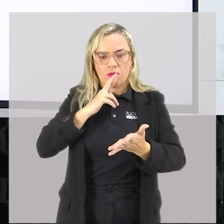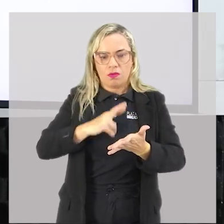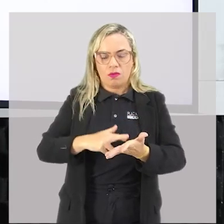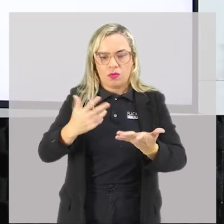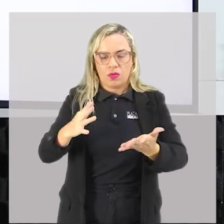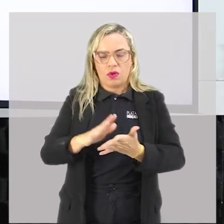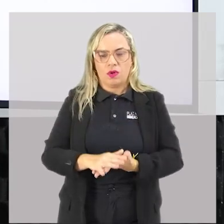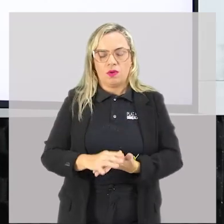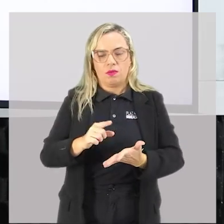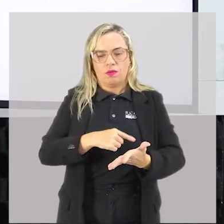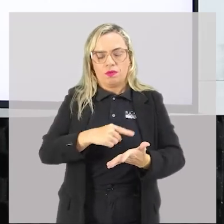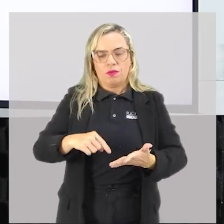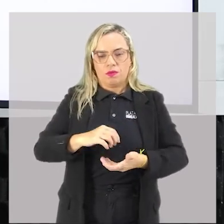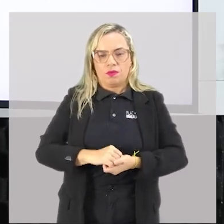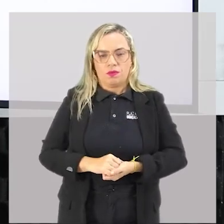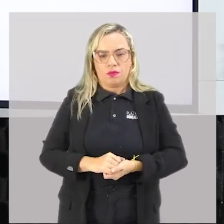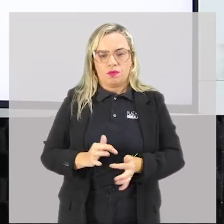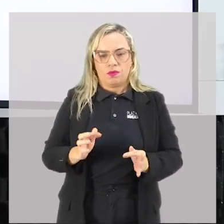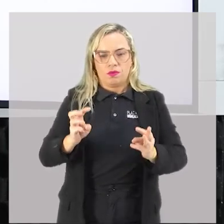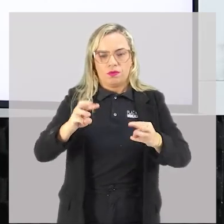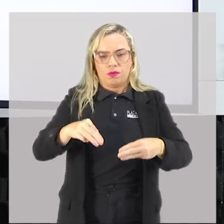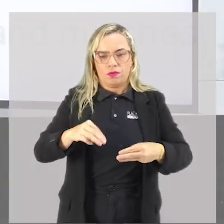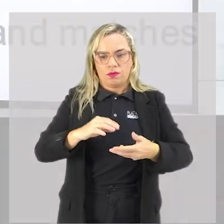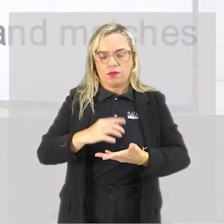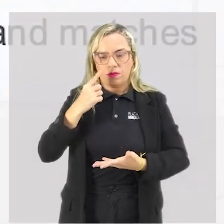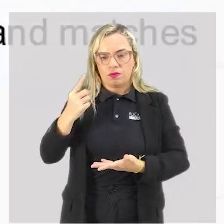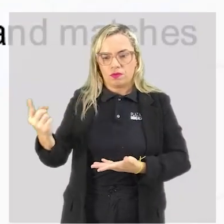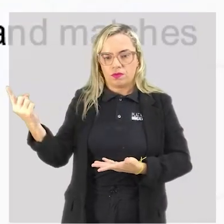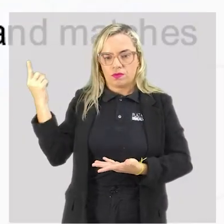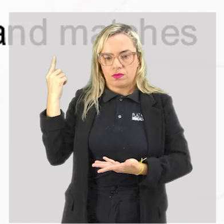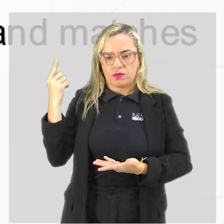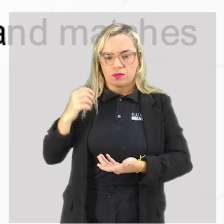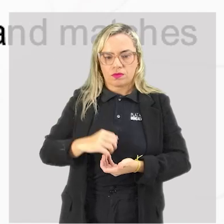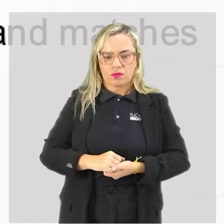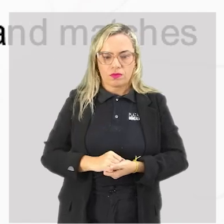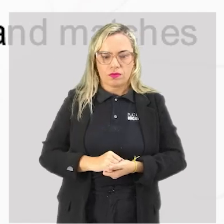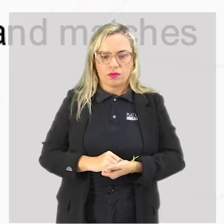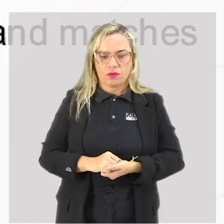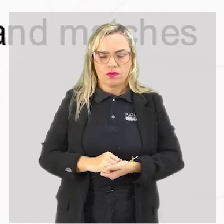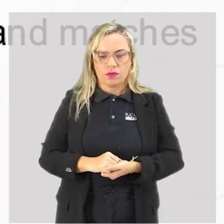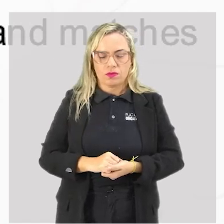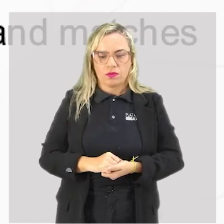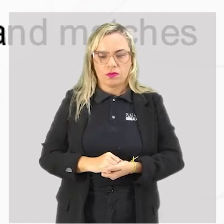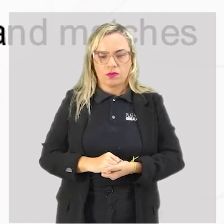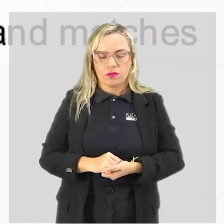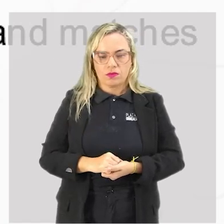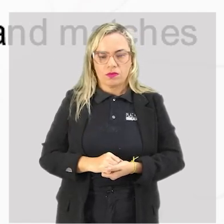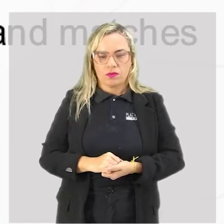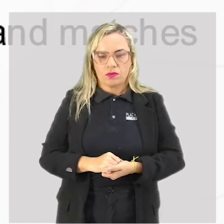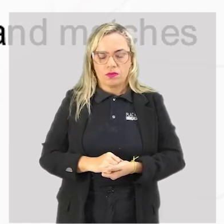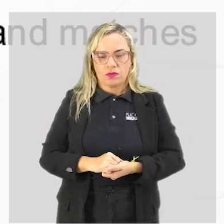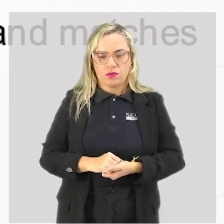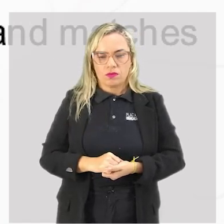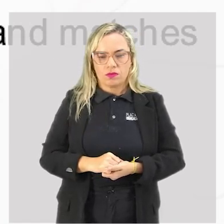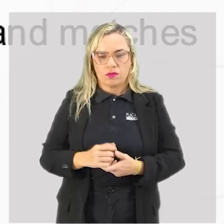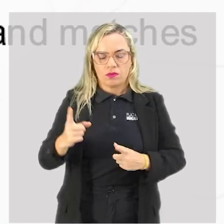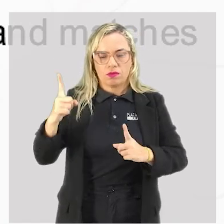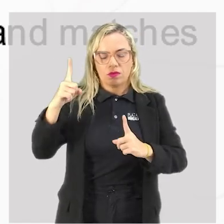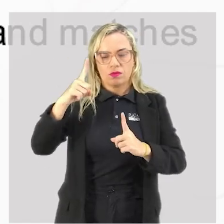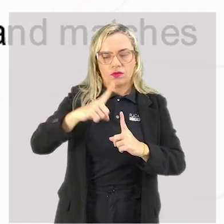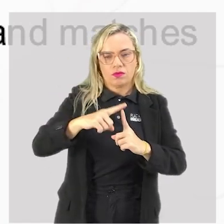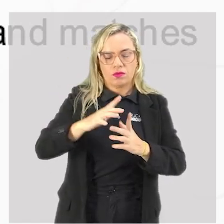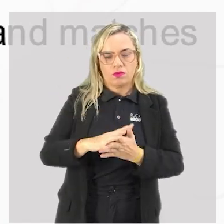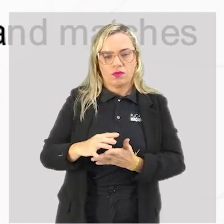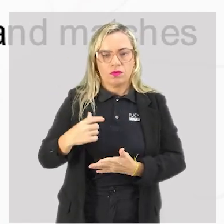o nosso gabarito. E uma última questão. What type of attire, que tipo de vestimenta é